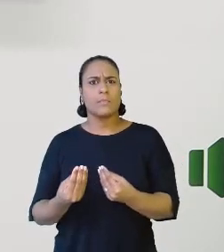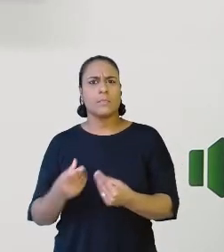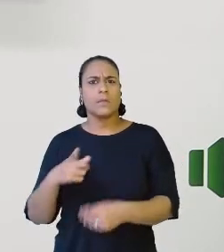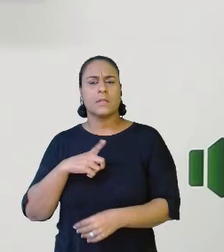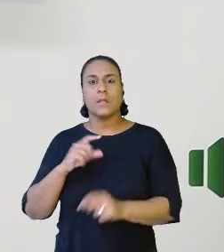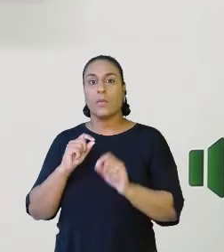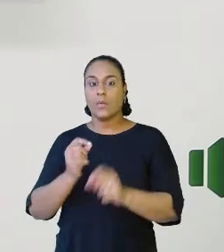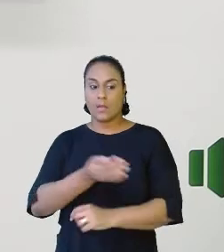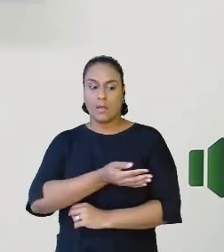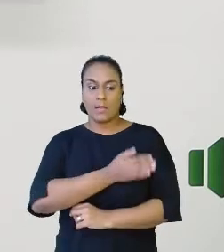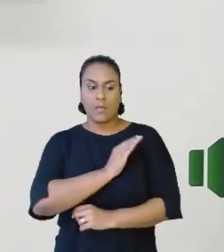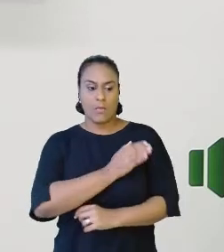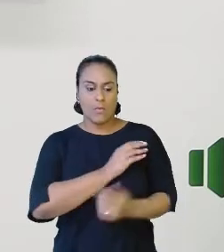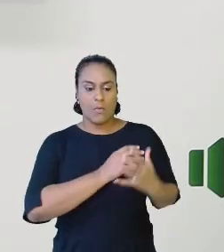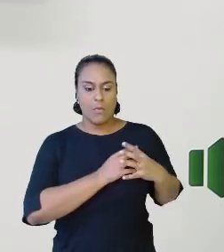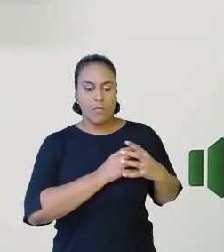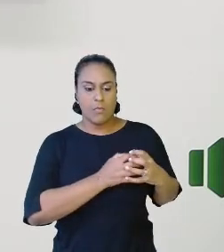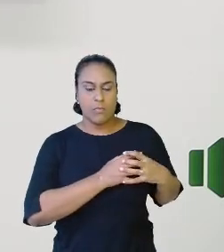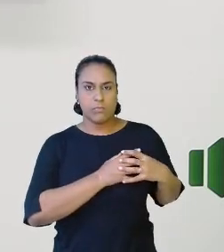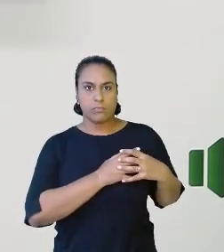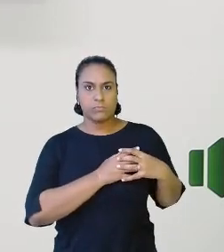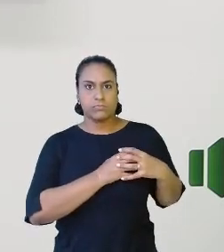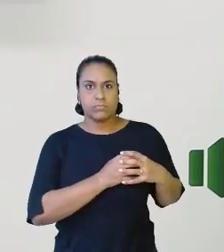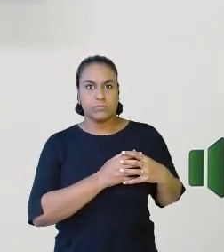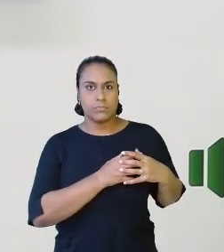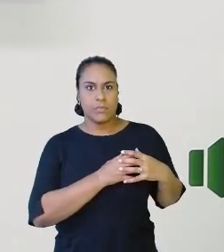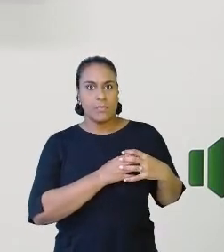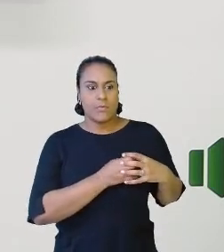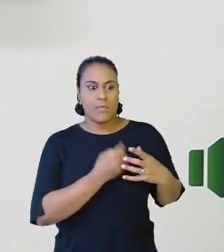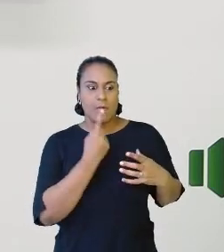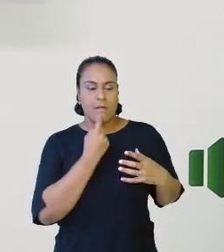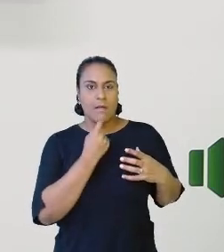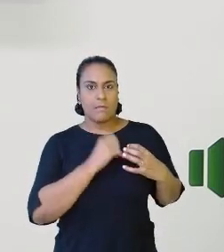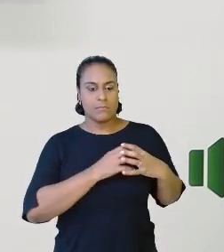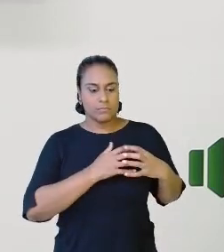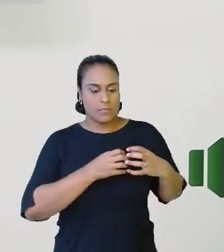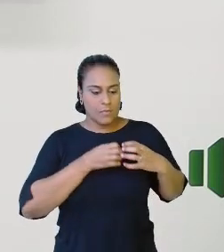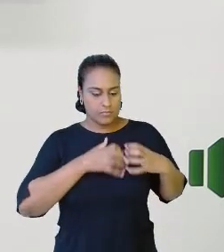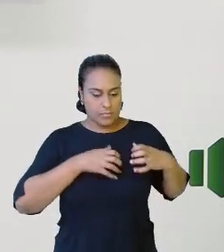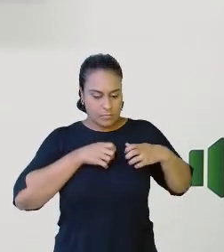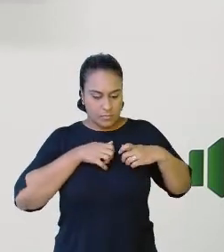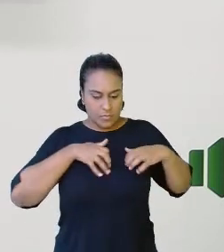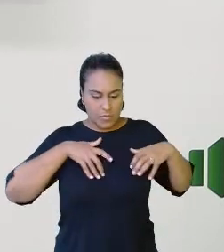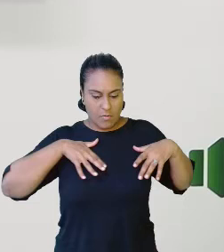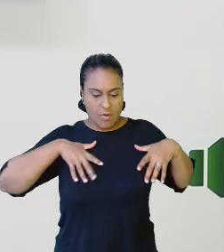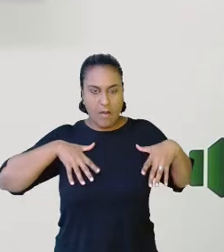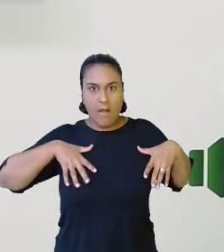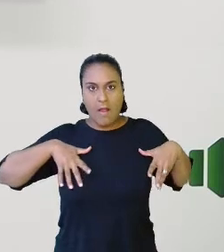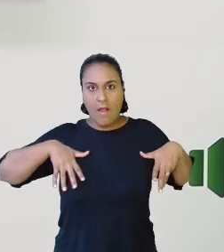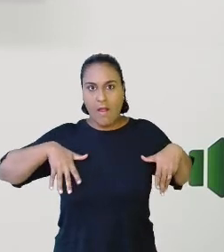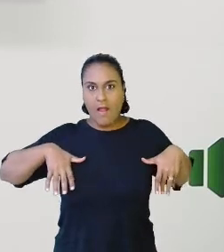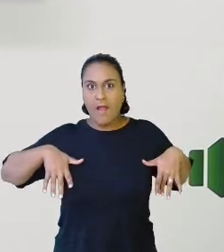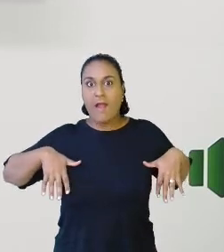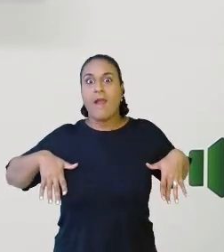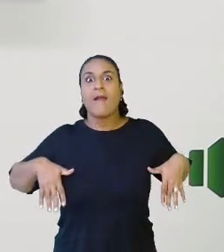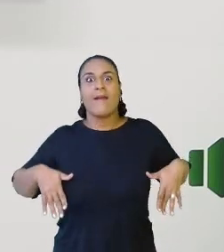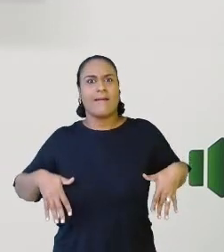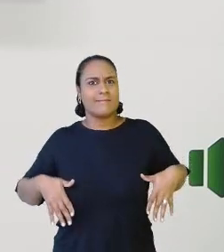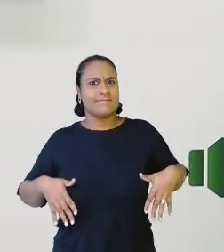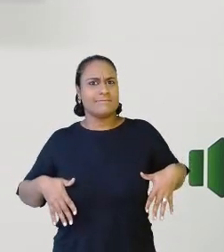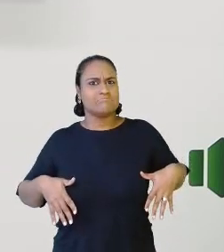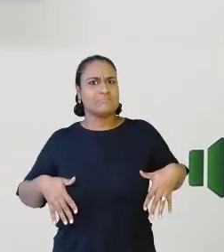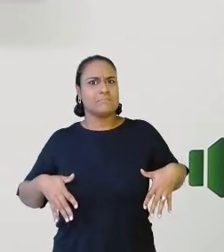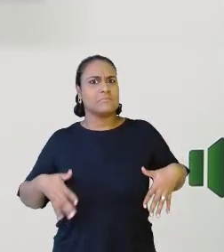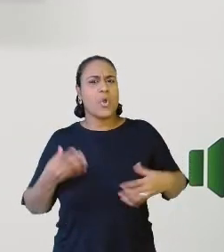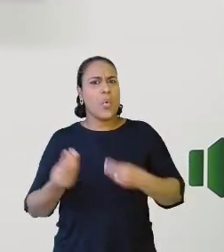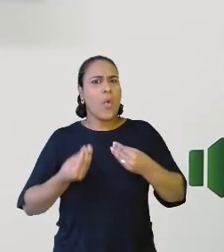um coração bombeando esse sangue, mas esse sangue ele vai ser transportado por caminhos. E que